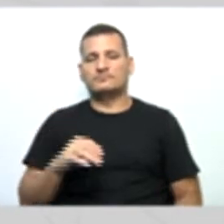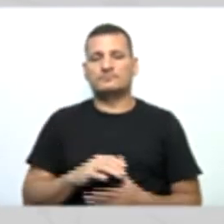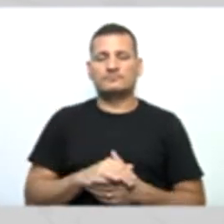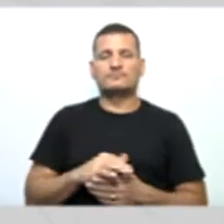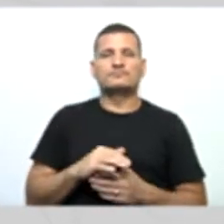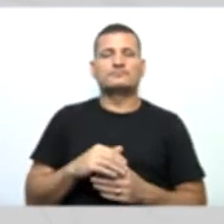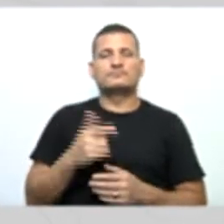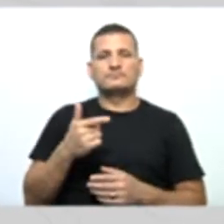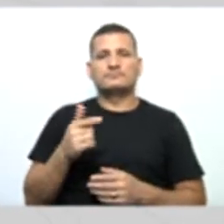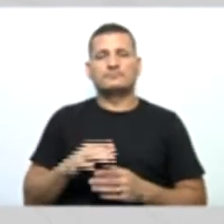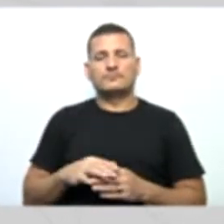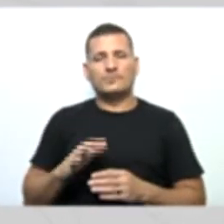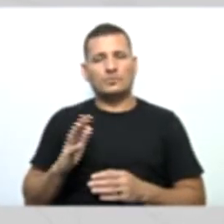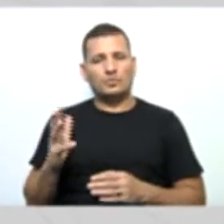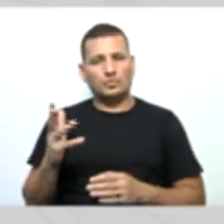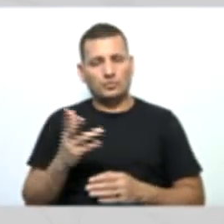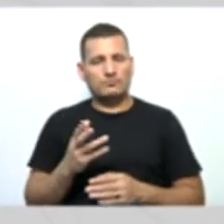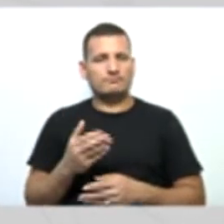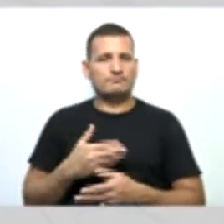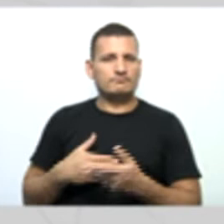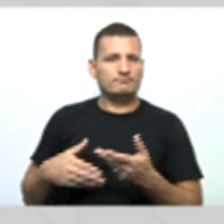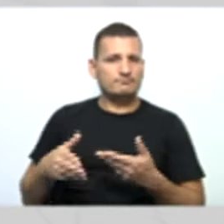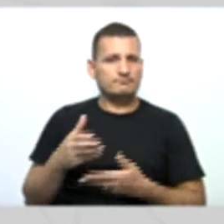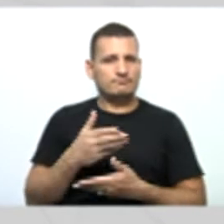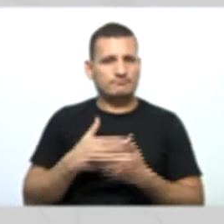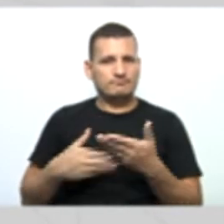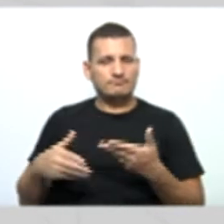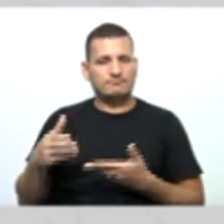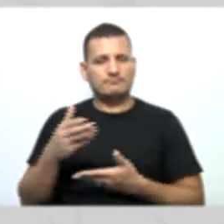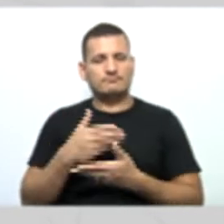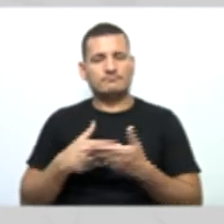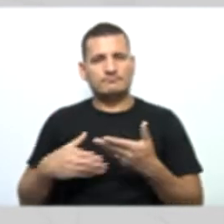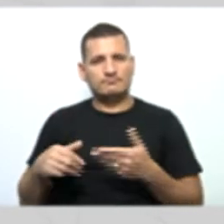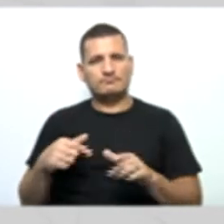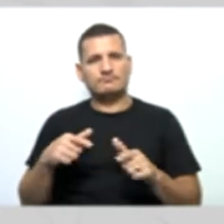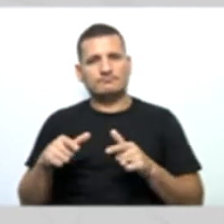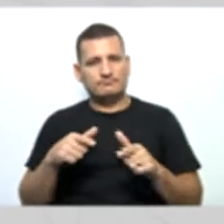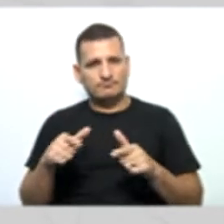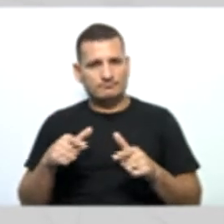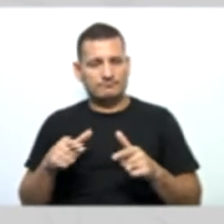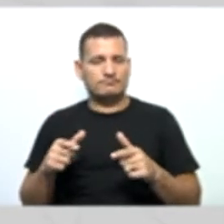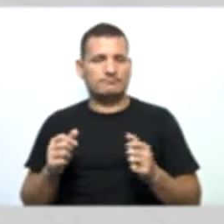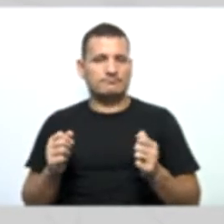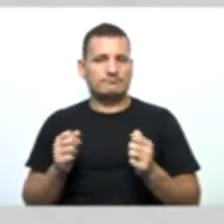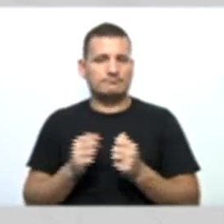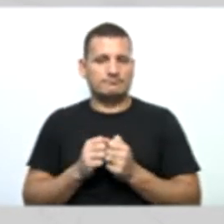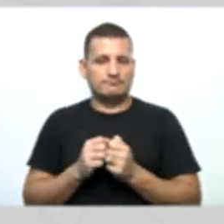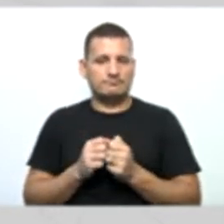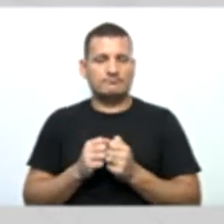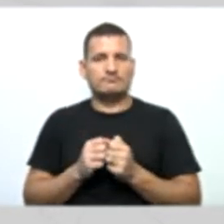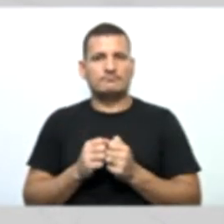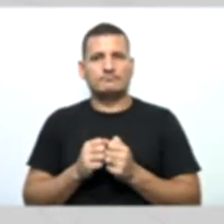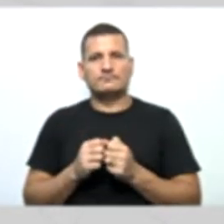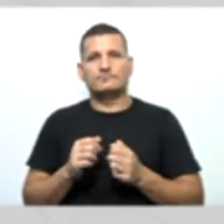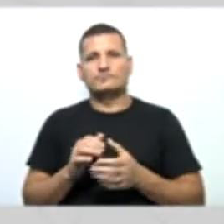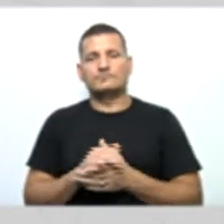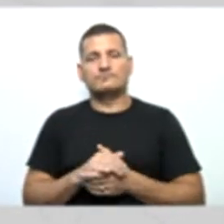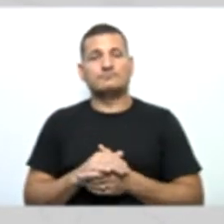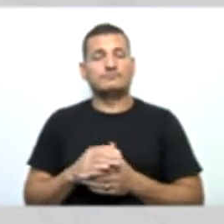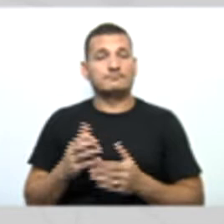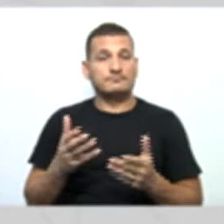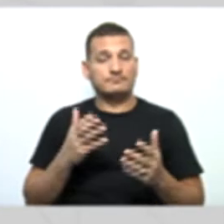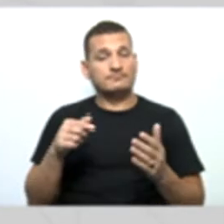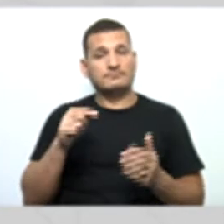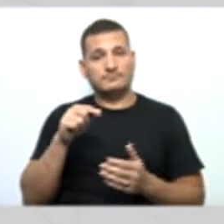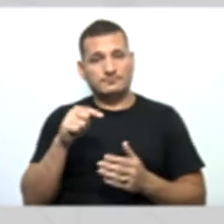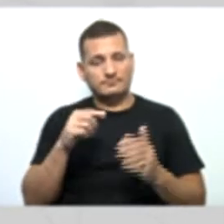uma parte, e o objeto é alcançado quando todos trabalham junto. Olha aí, levando lá para o